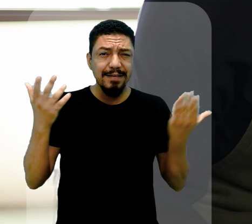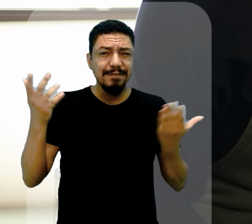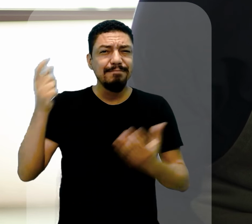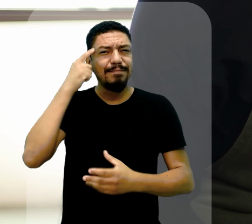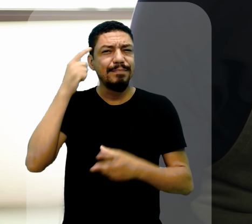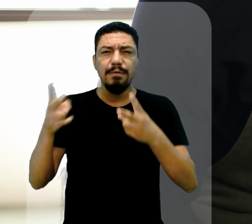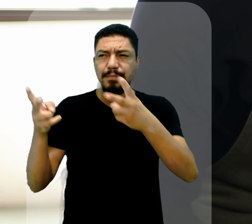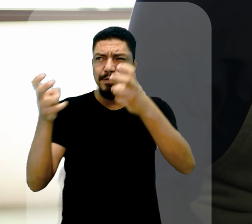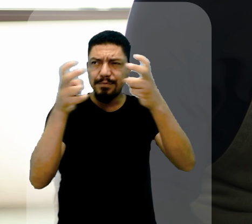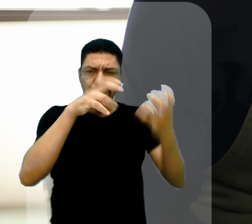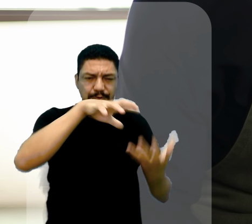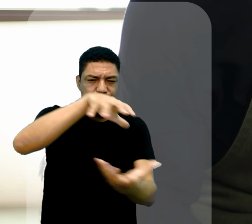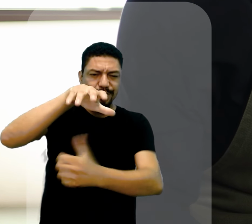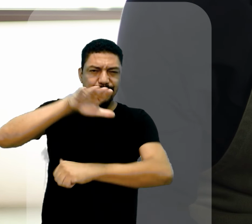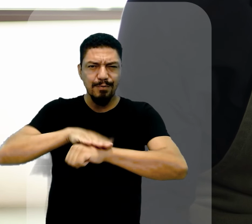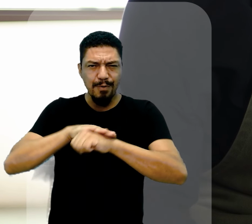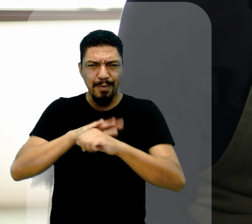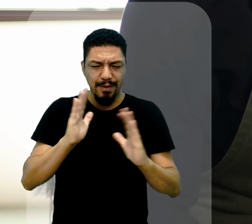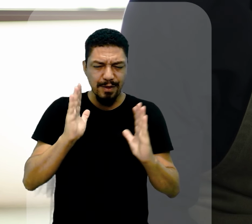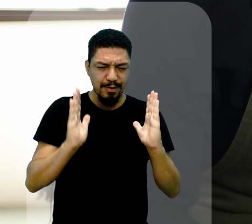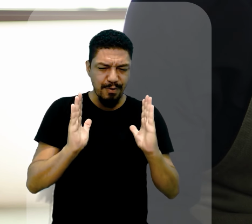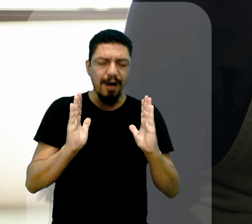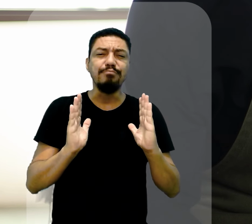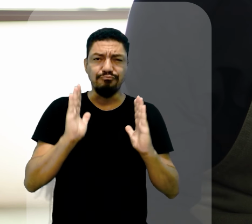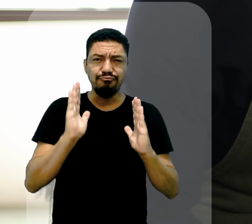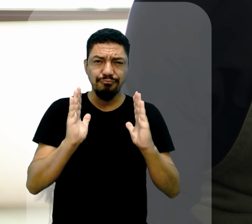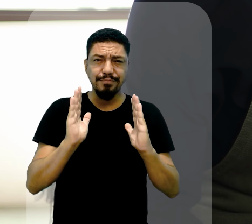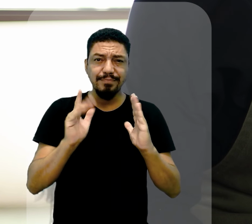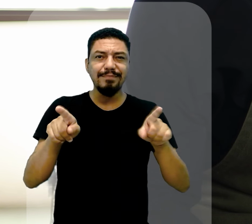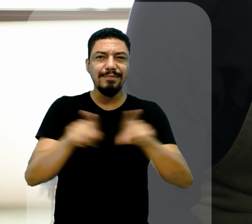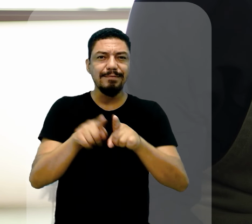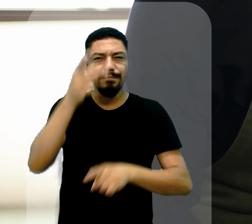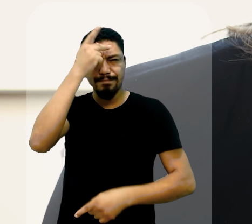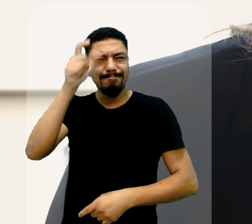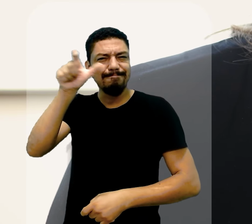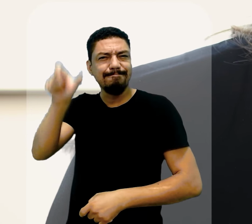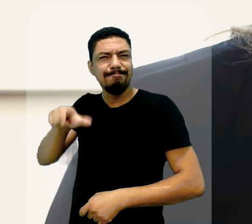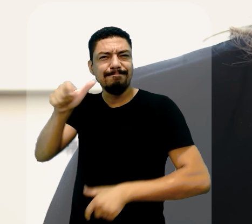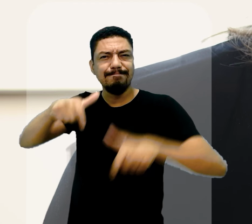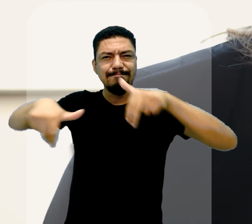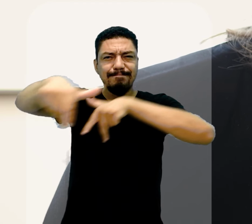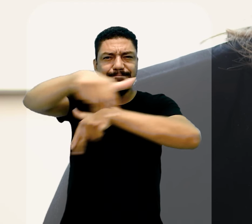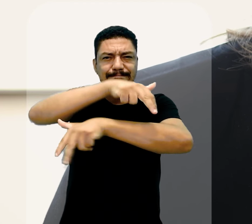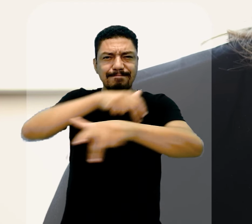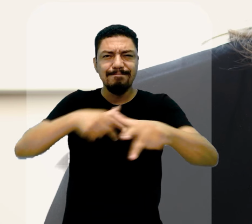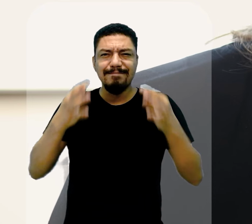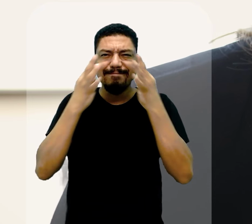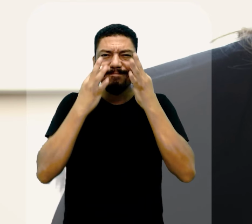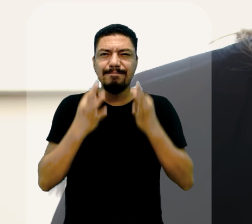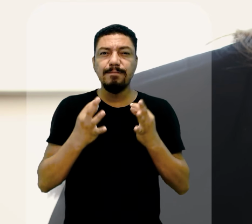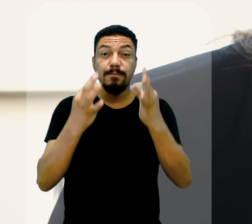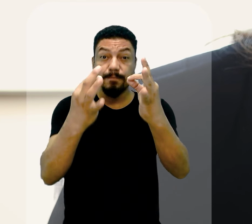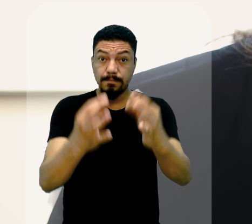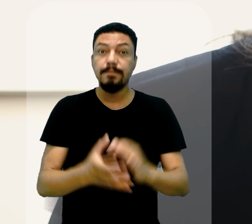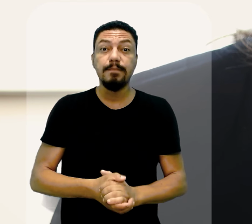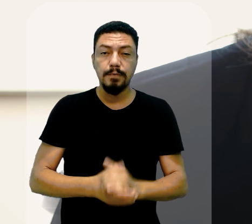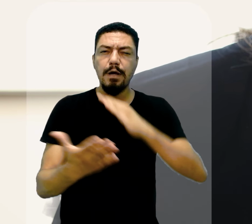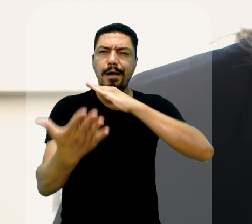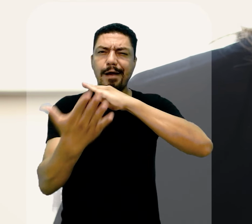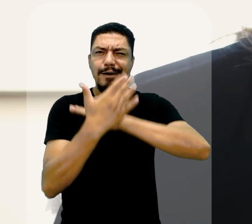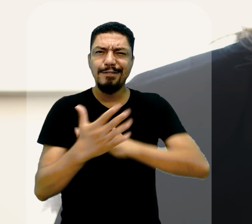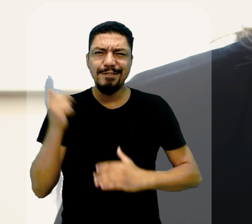momento, mas principalmente as pessoas que me chamavam a atenção, né? Isso interferiu construindo, né?